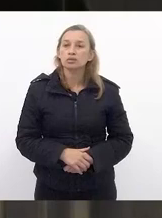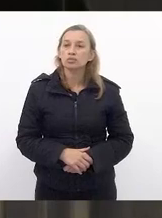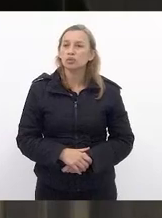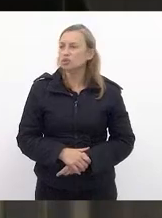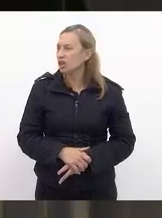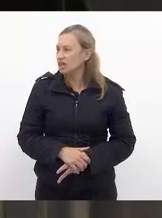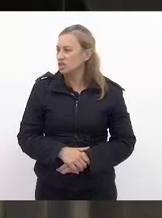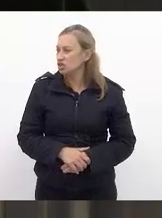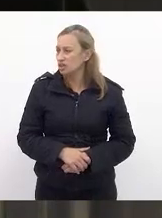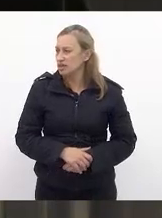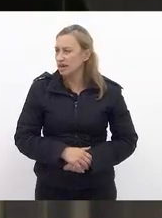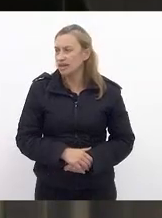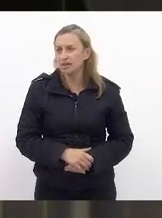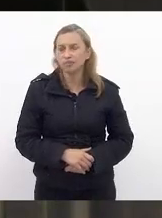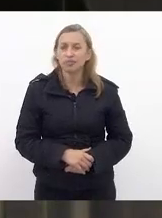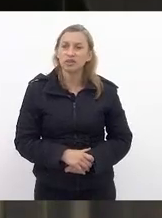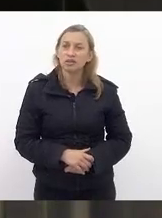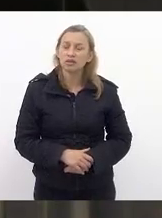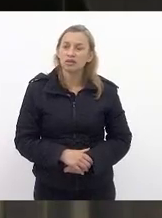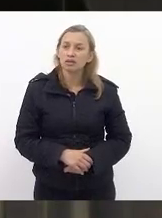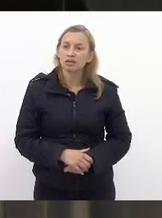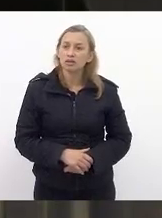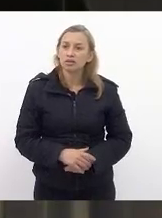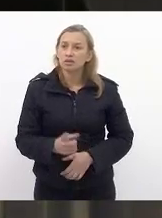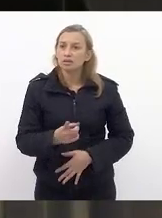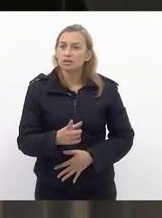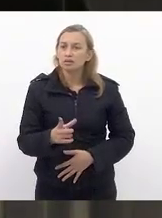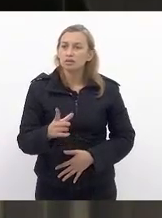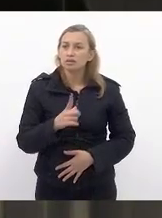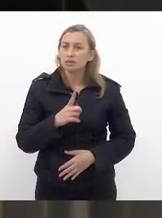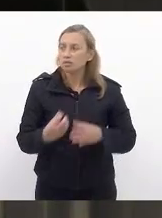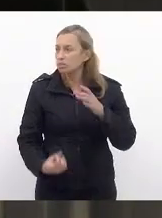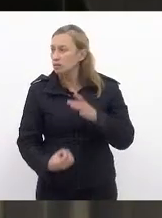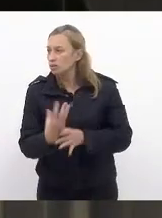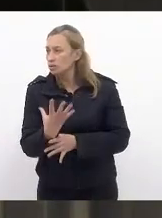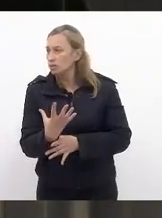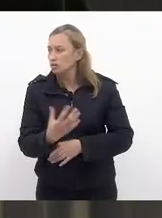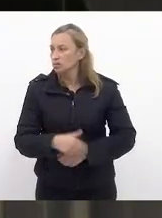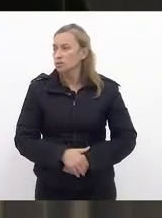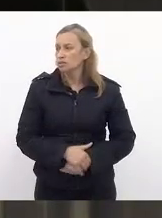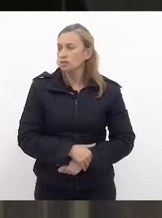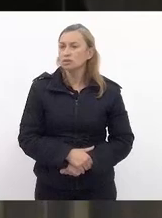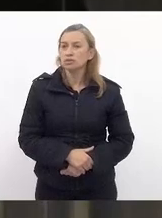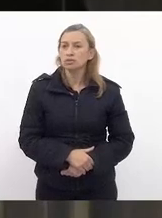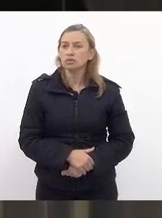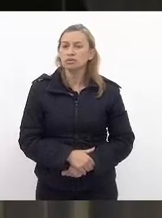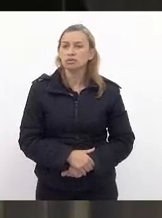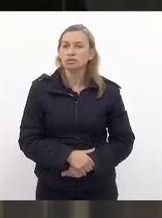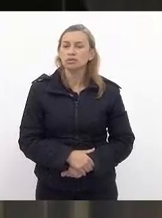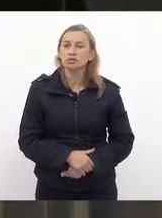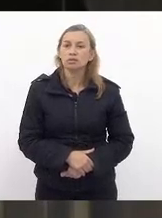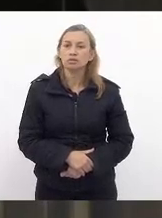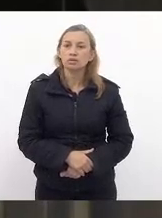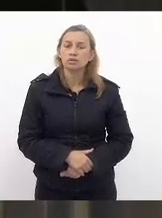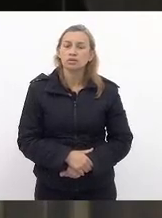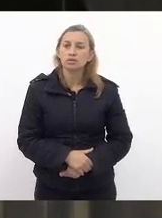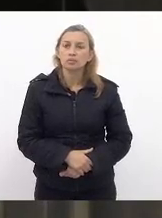simpósio de quase 8 horas nós estamos Produzindo um relatório minucioso